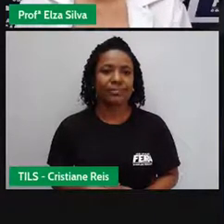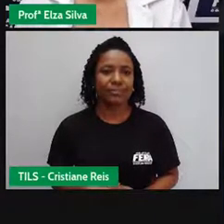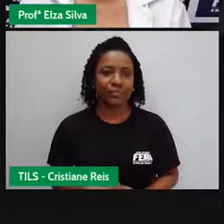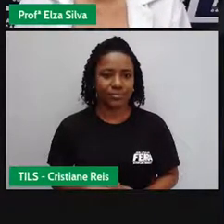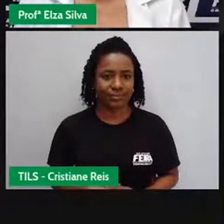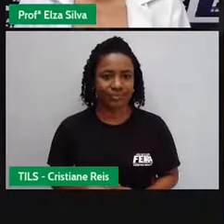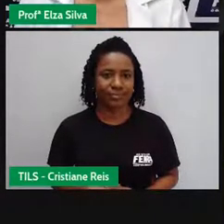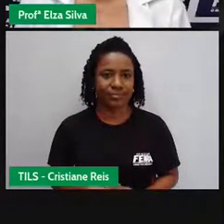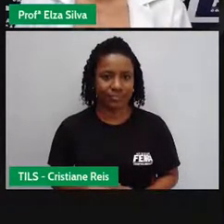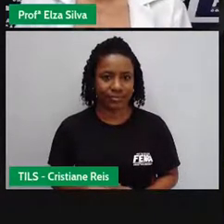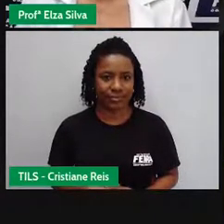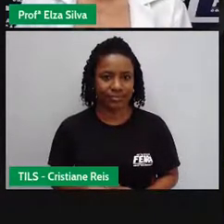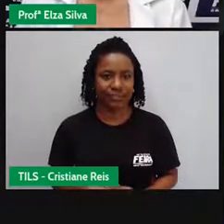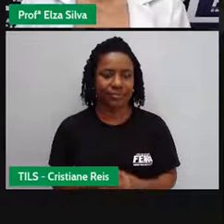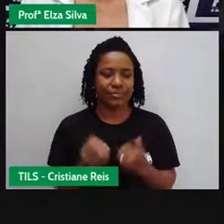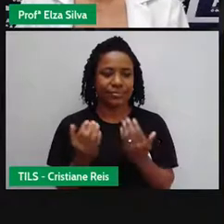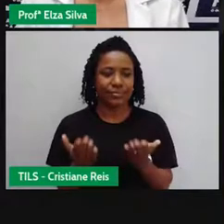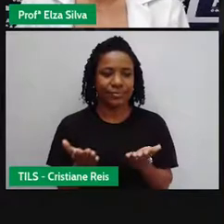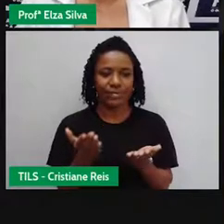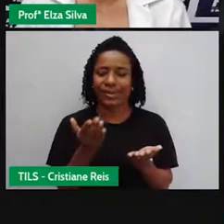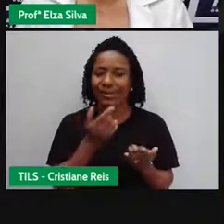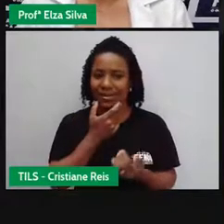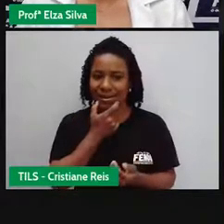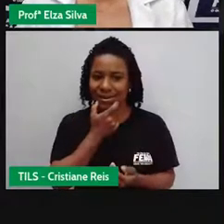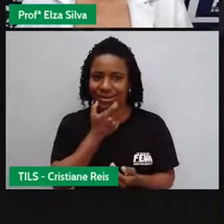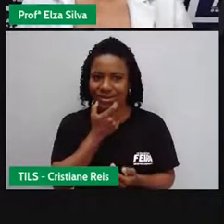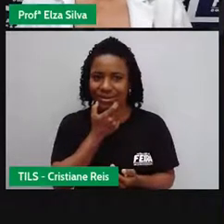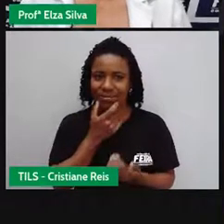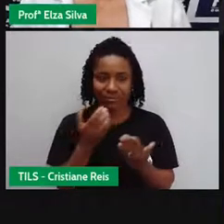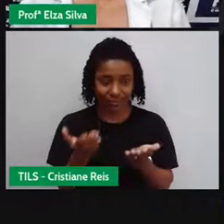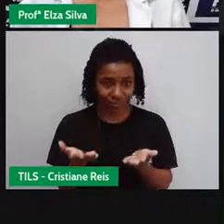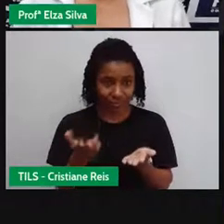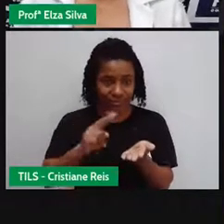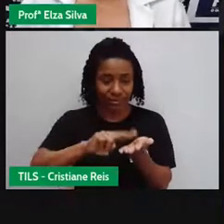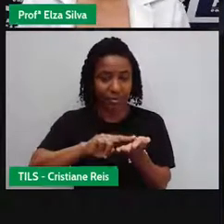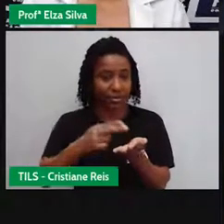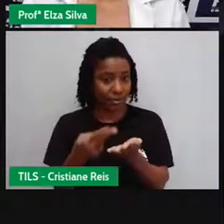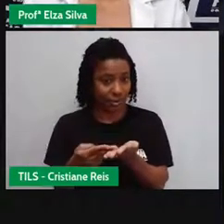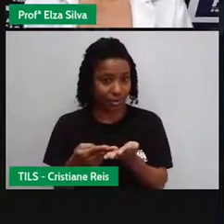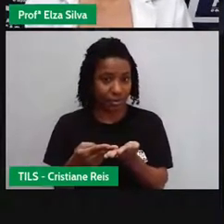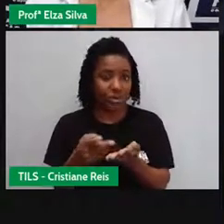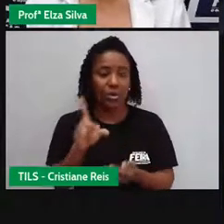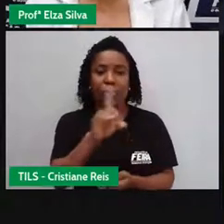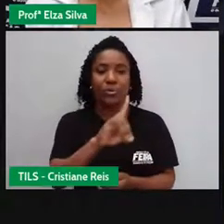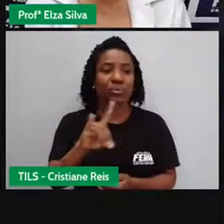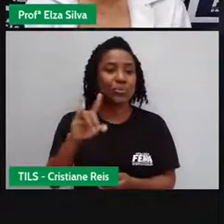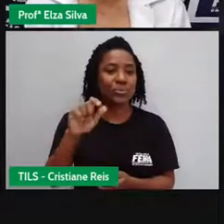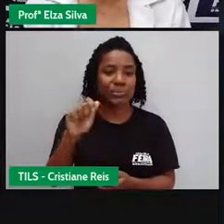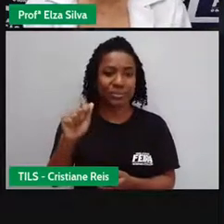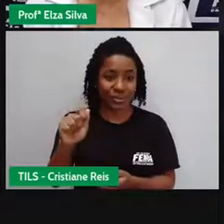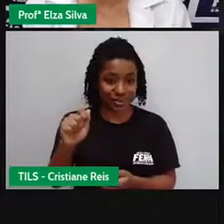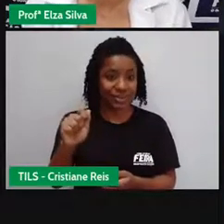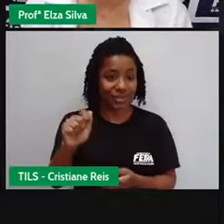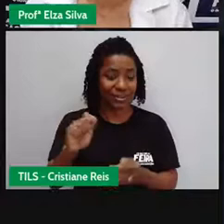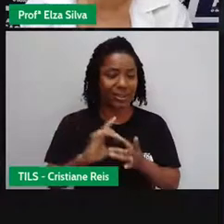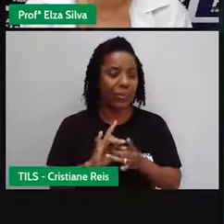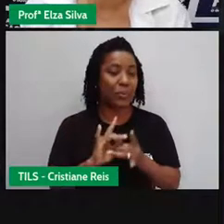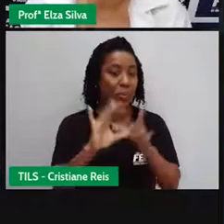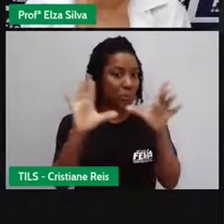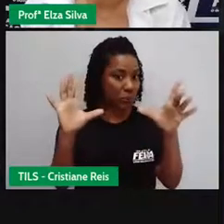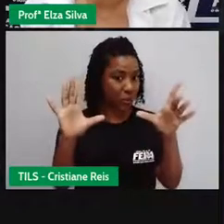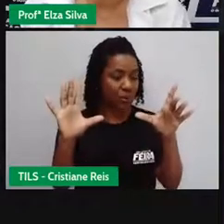Independence Day is a patriotic holiday. Então, o dia da independência é um feriado